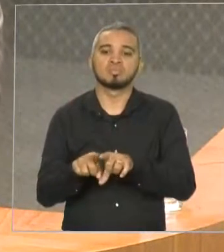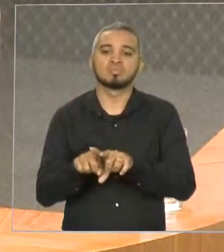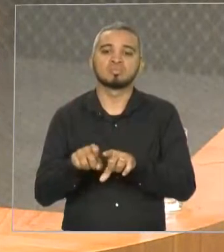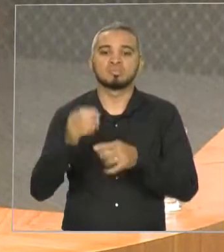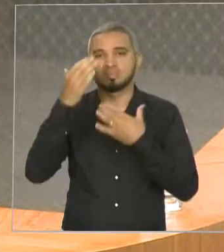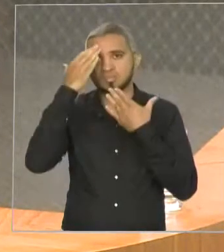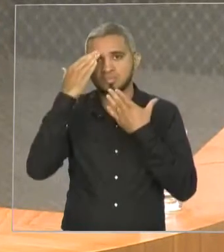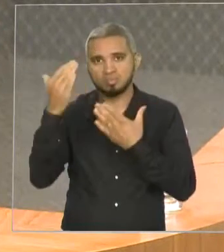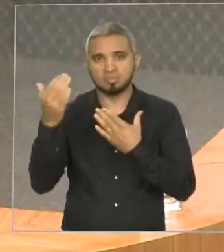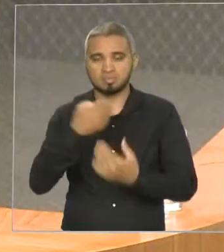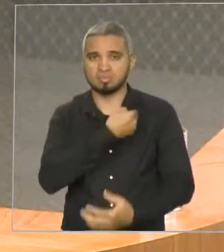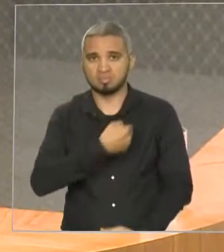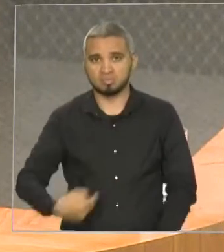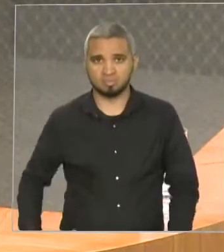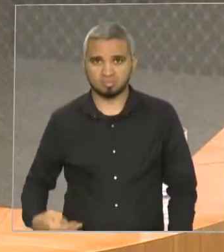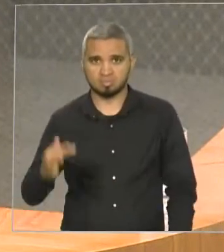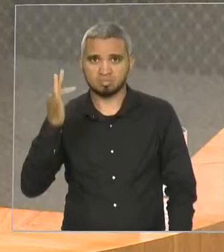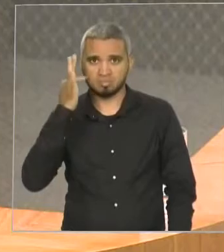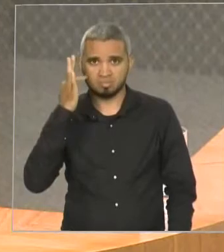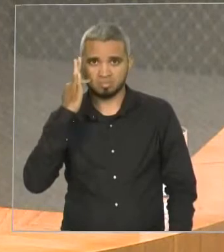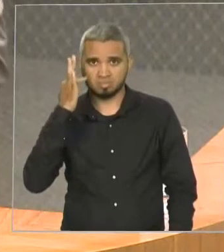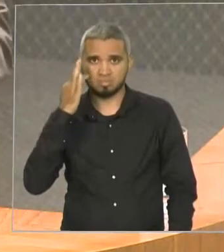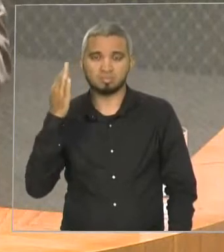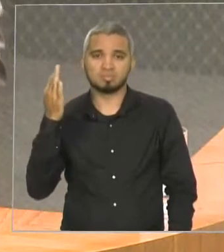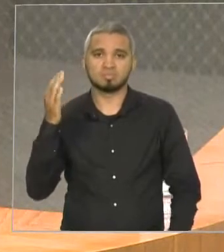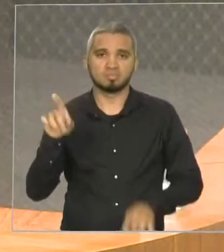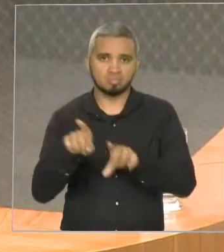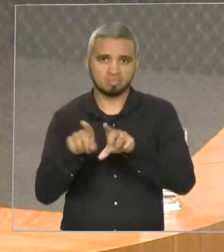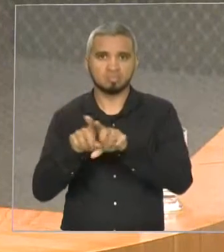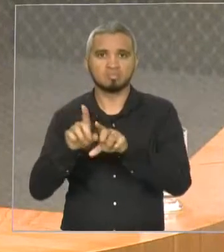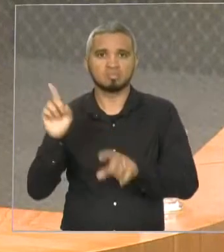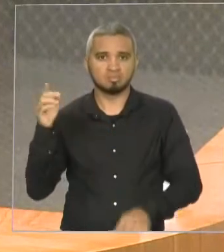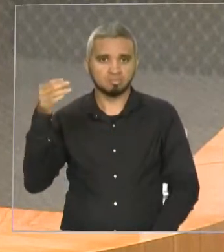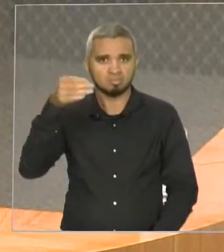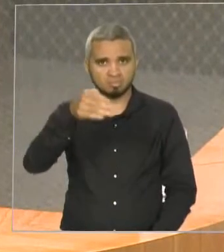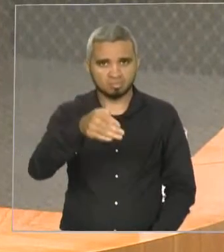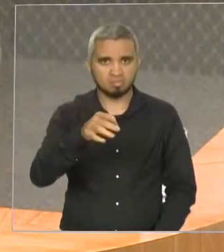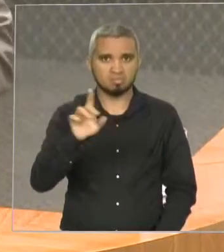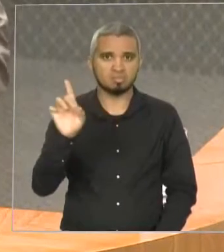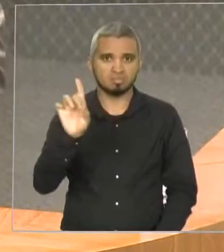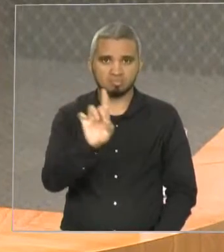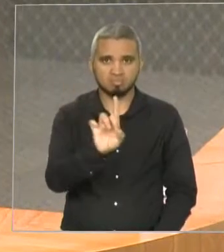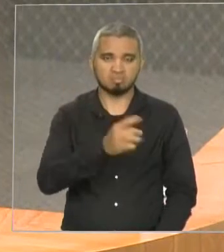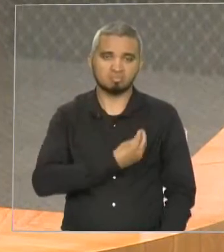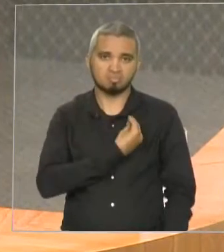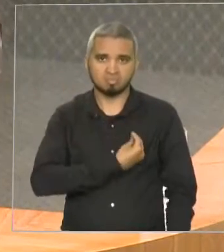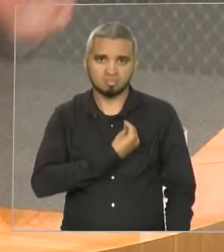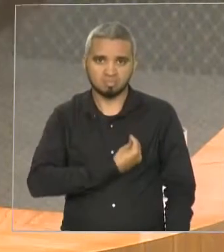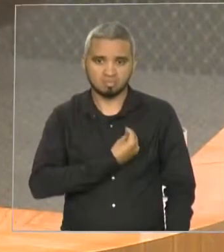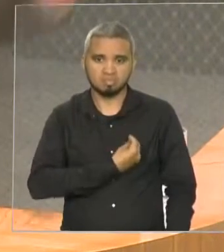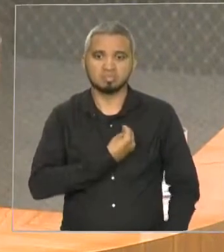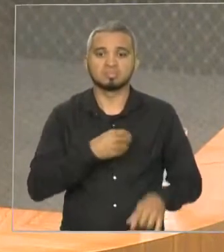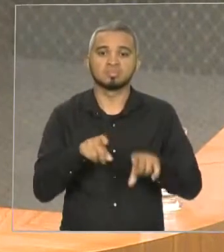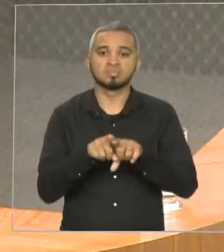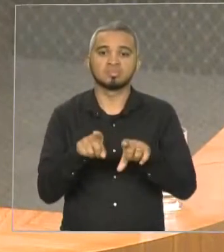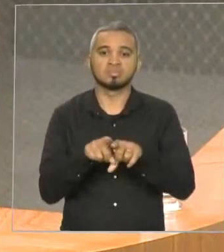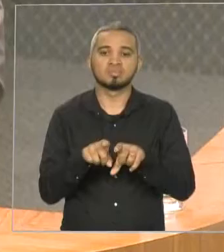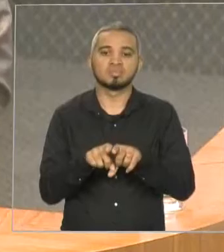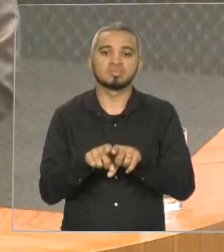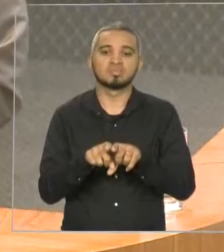governador Flávio Dino, que nos prestigiou com a sua presença, como também